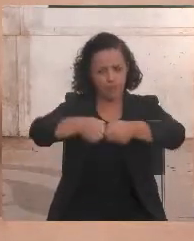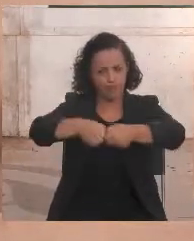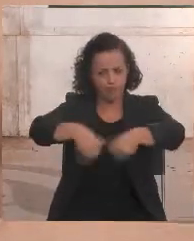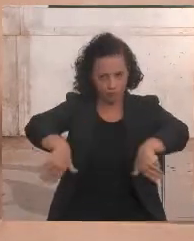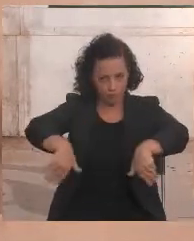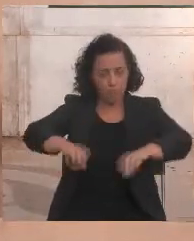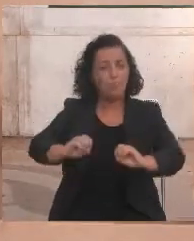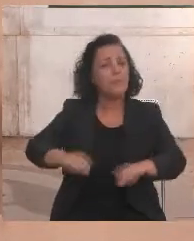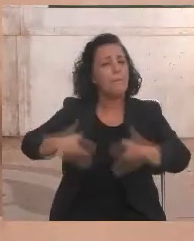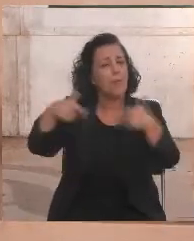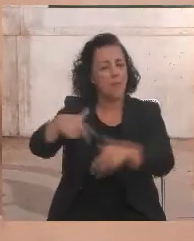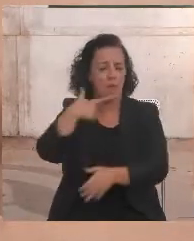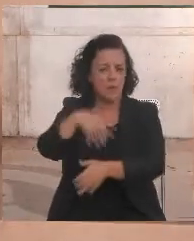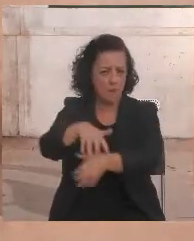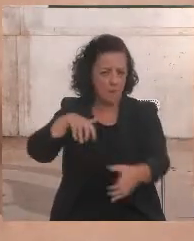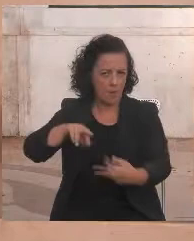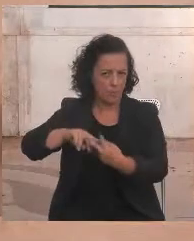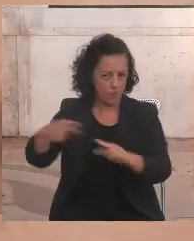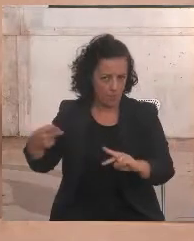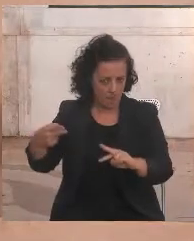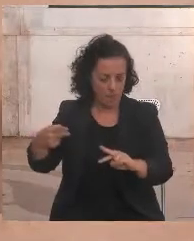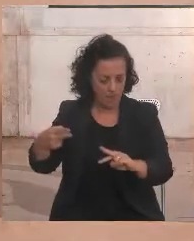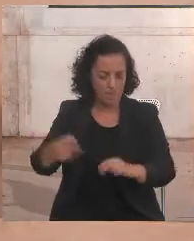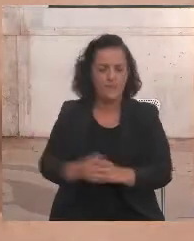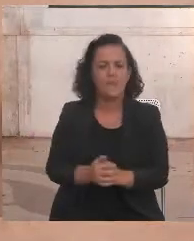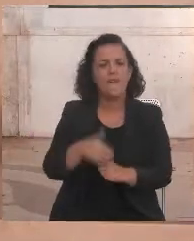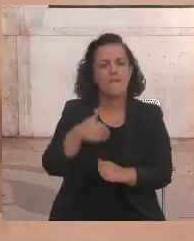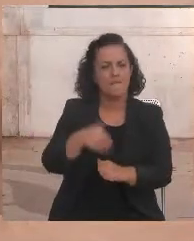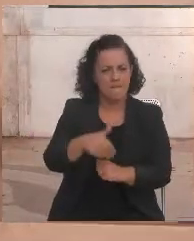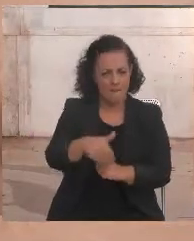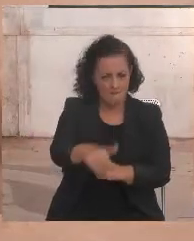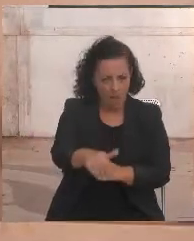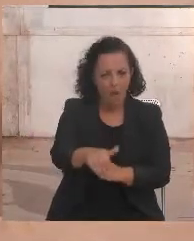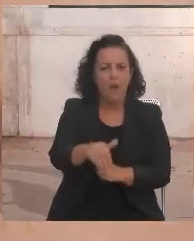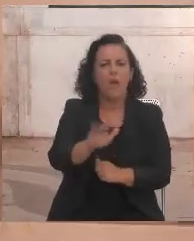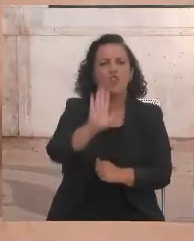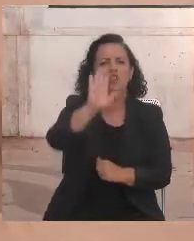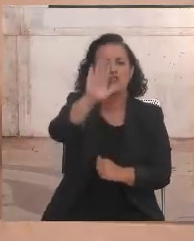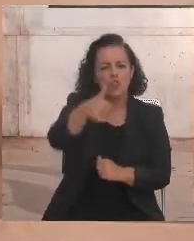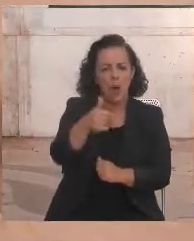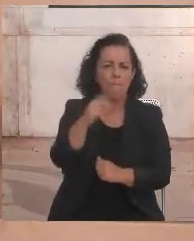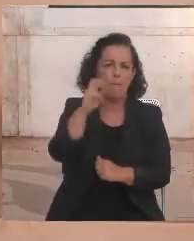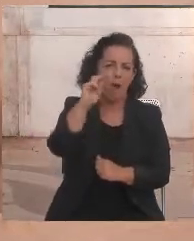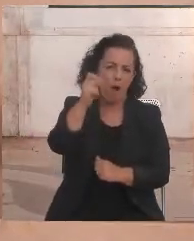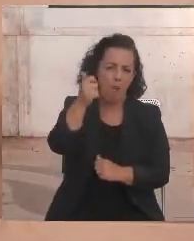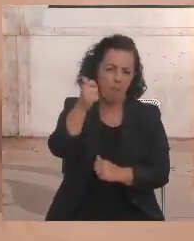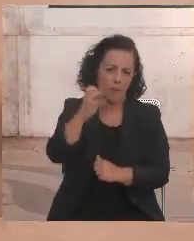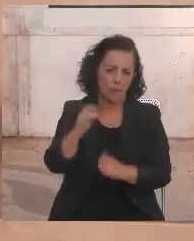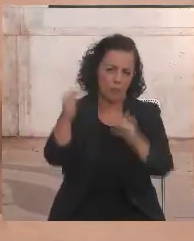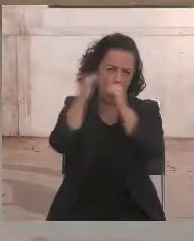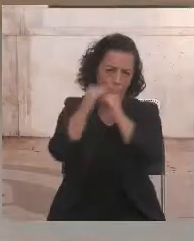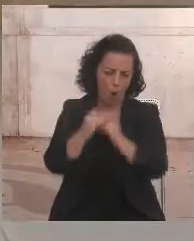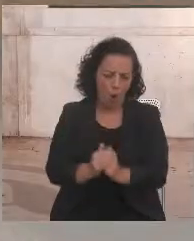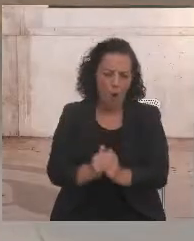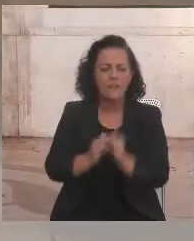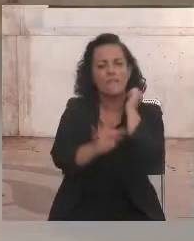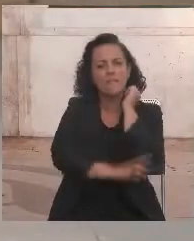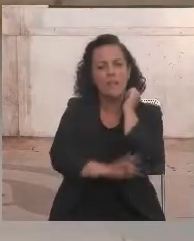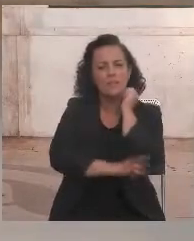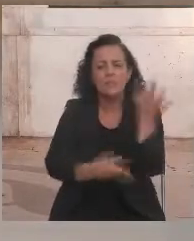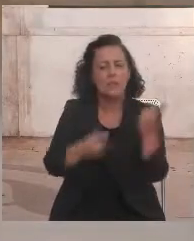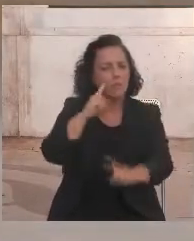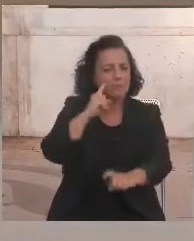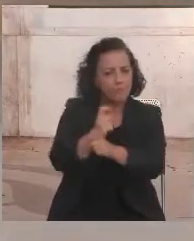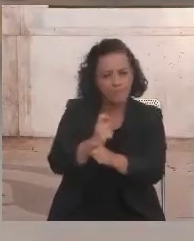começando pela Assembleia Municipal. Serão chamados, por ordem alfabética das freguesias e prefeitos da verificação de